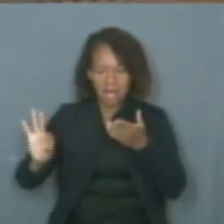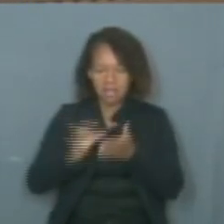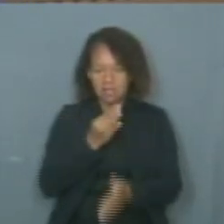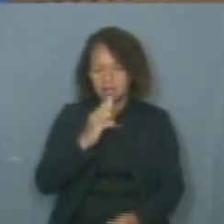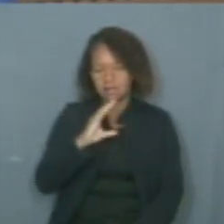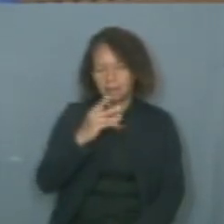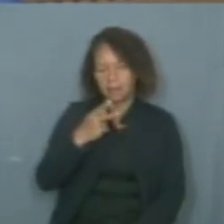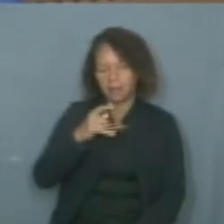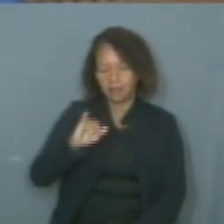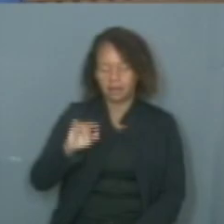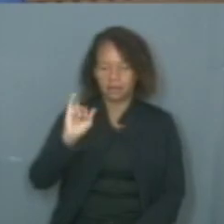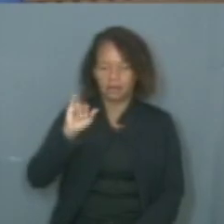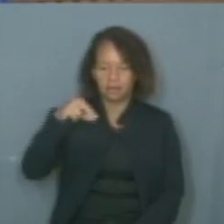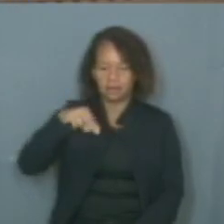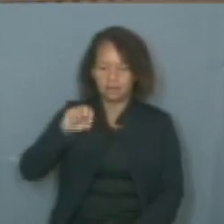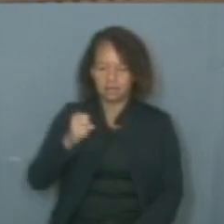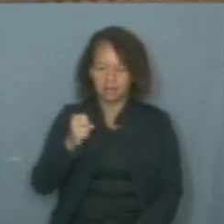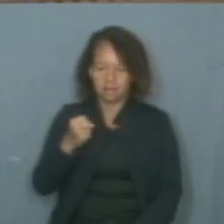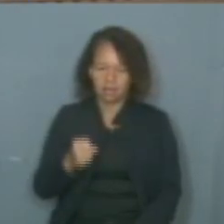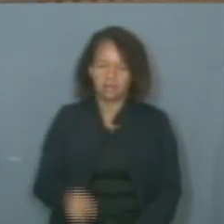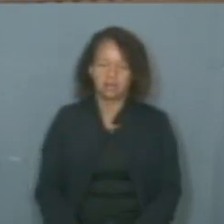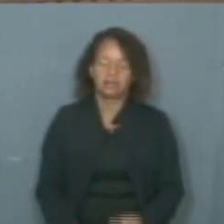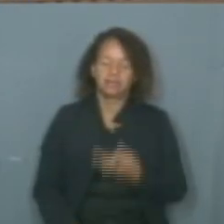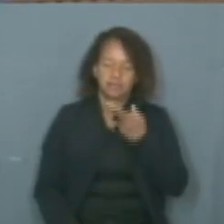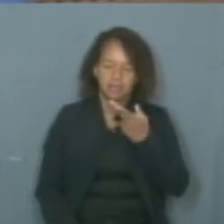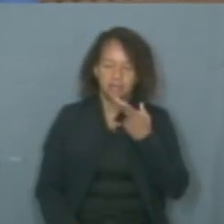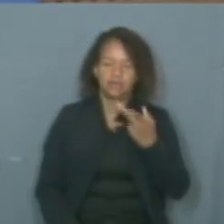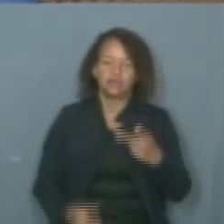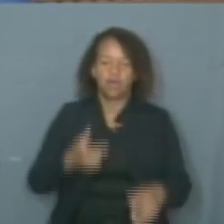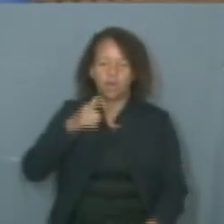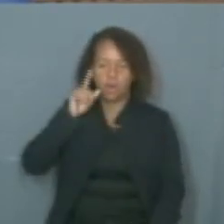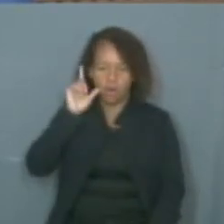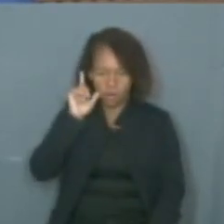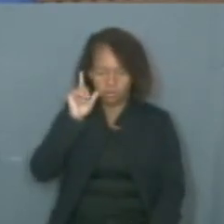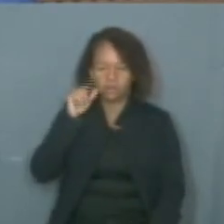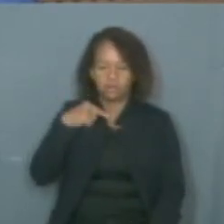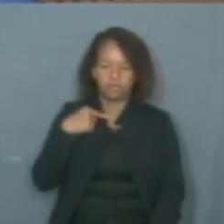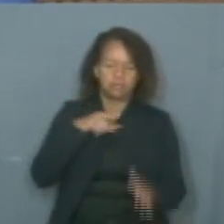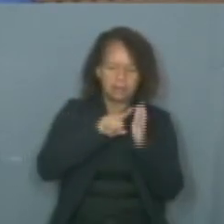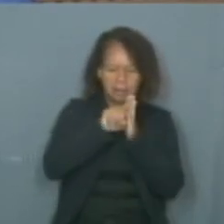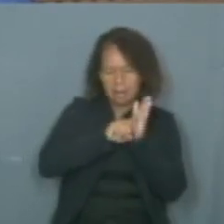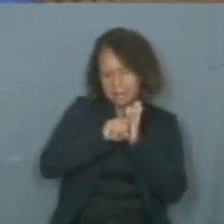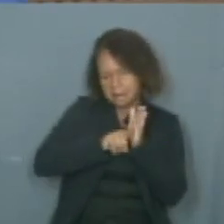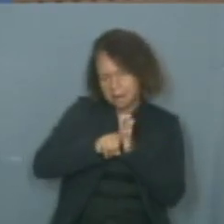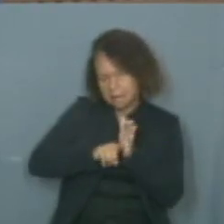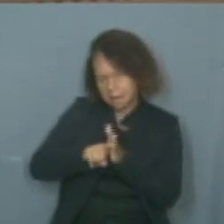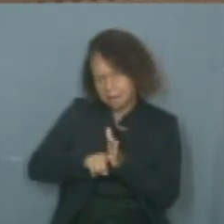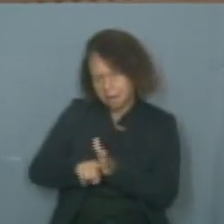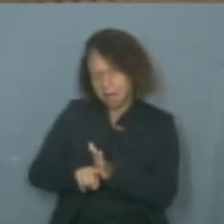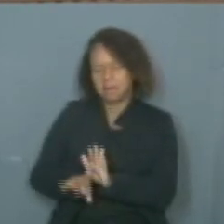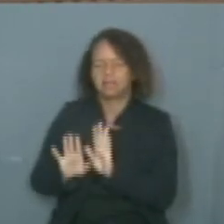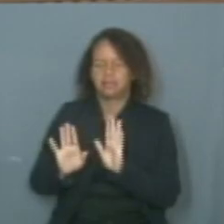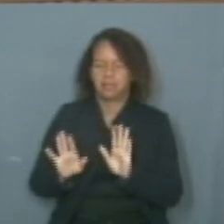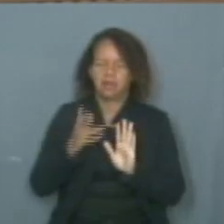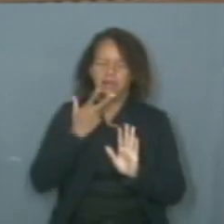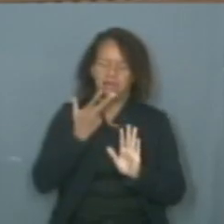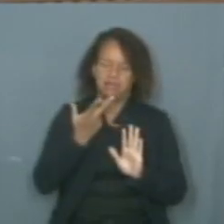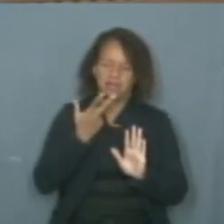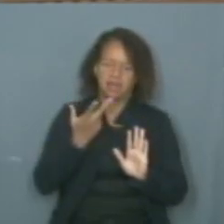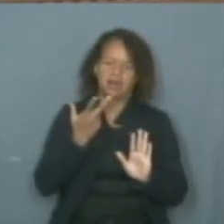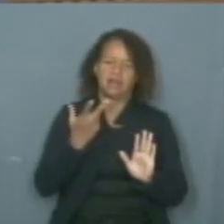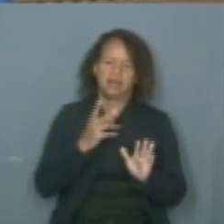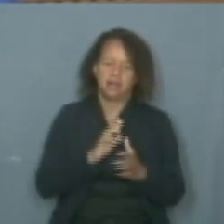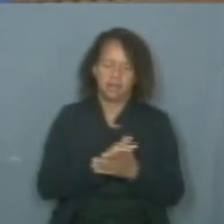CPI do INSS. E eu venho aqui, ontem eu fui atrás dos dados, para não poder